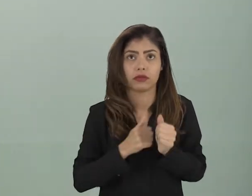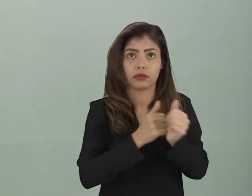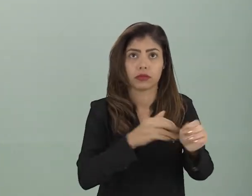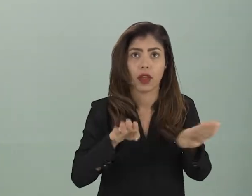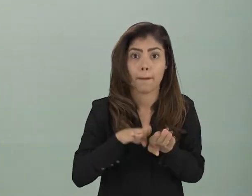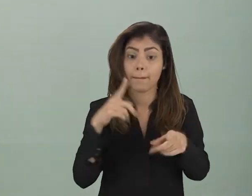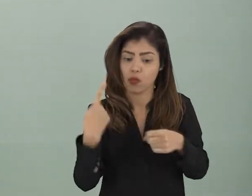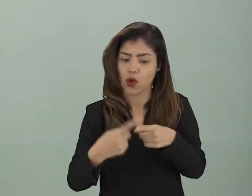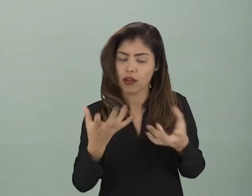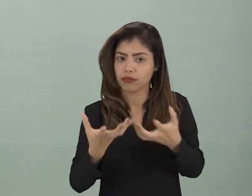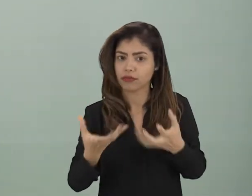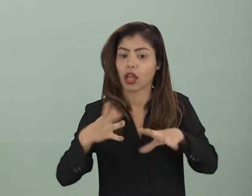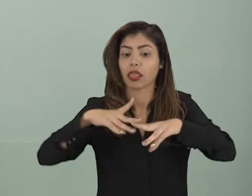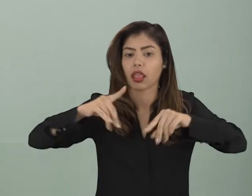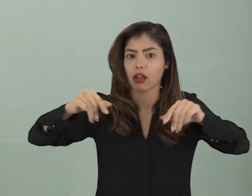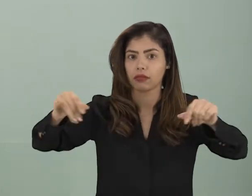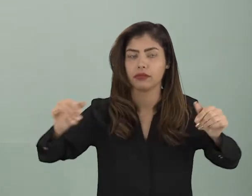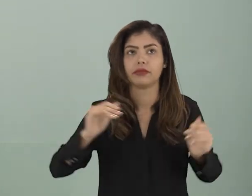cobiçavam territórios.